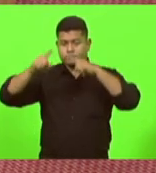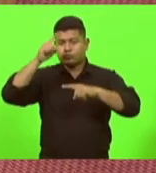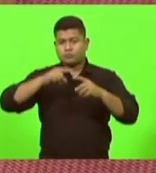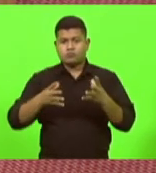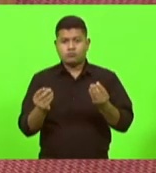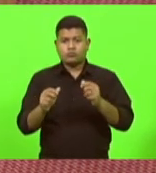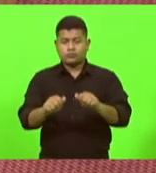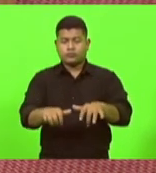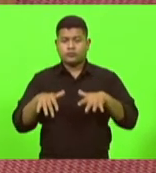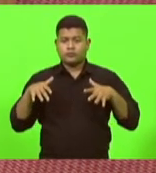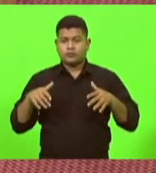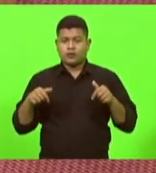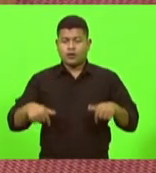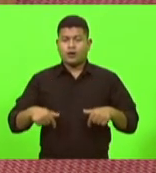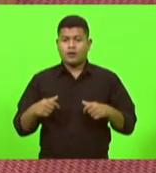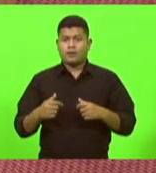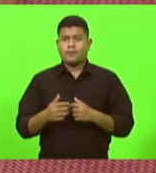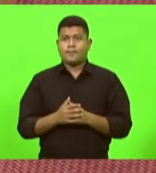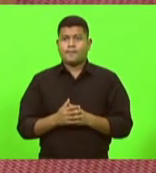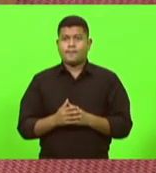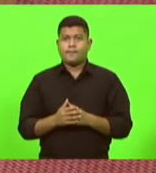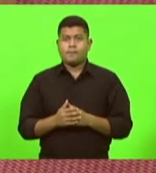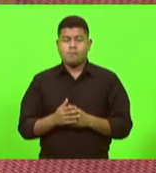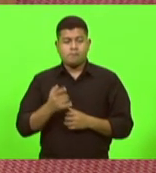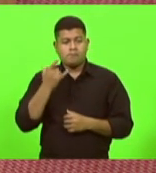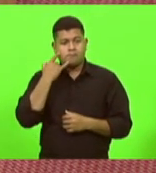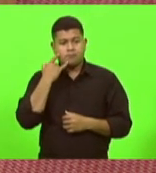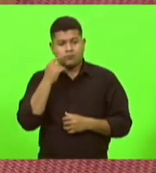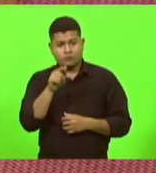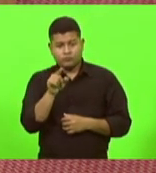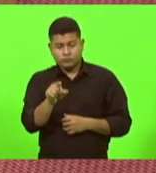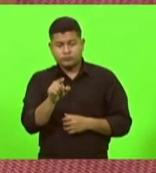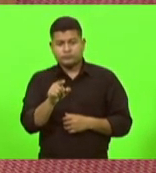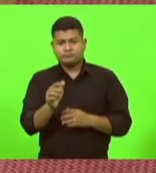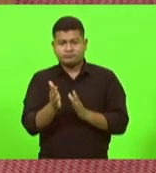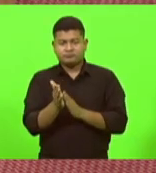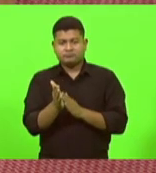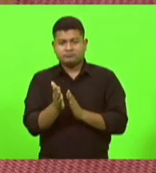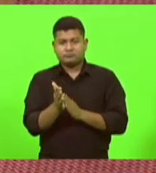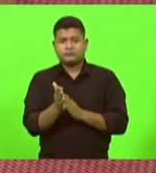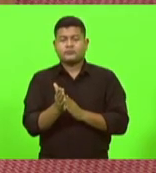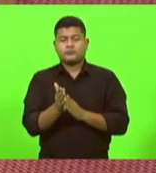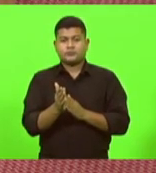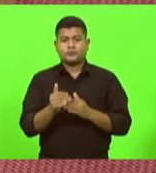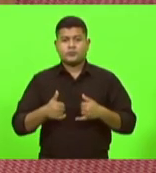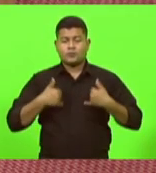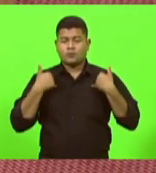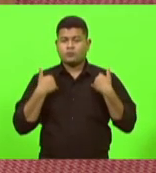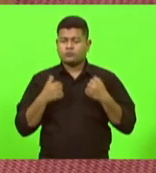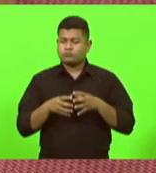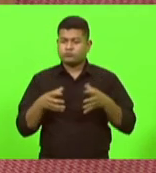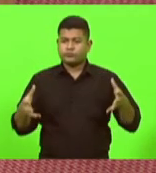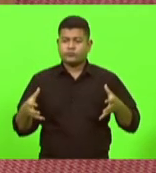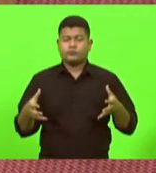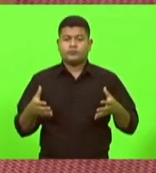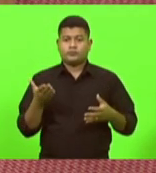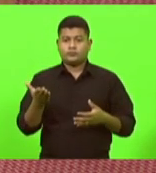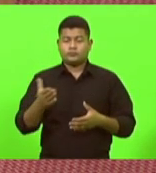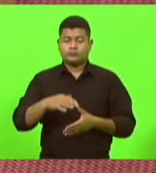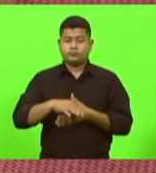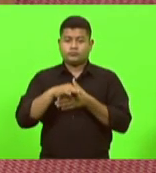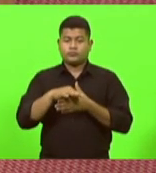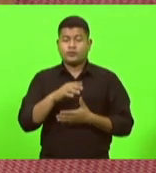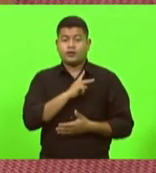aqui desta casa. Mauro, parabéns. Você também foi um orgulho muito grande de tê-lo na presidência da casa.